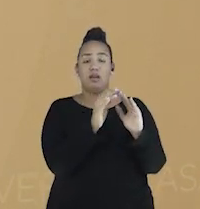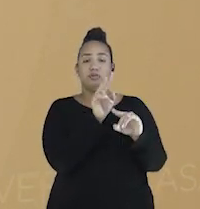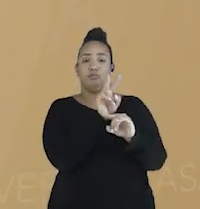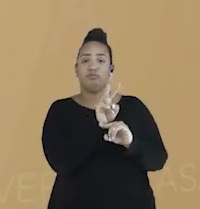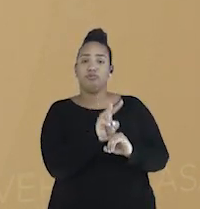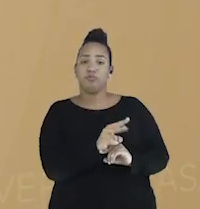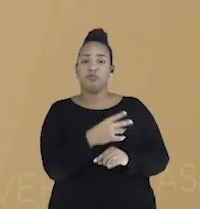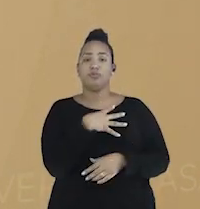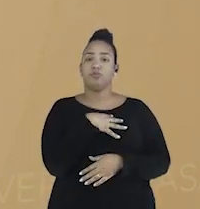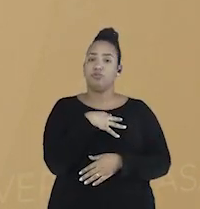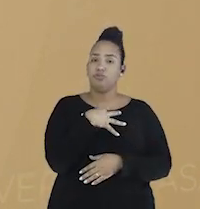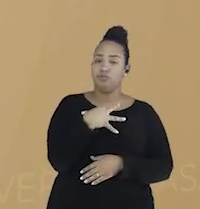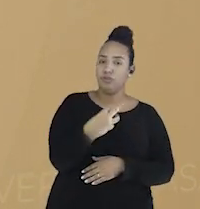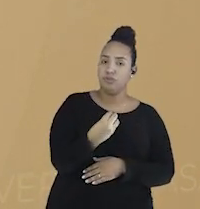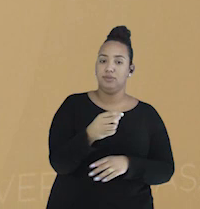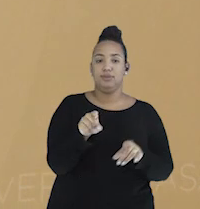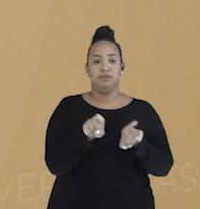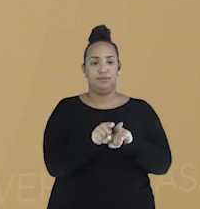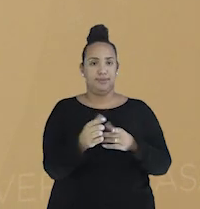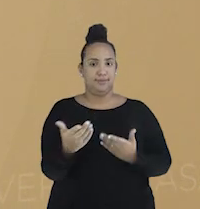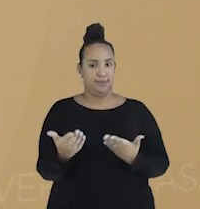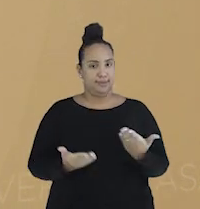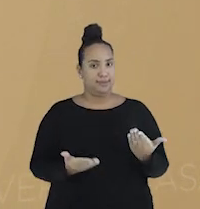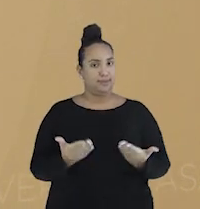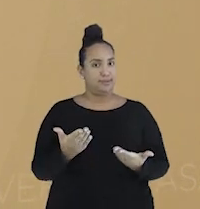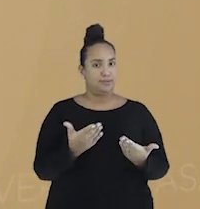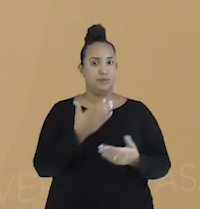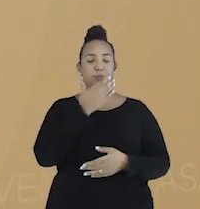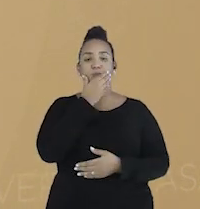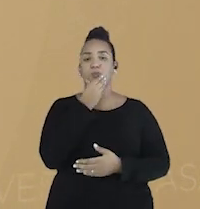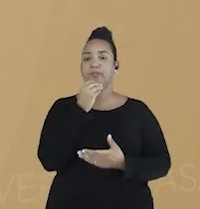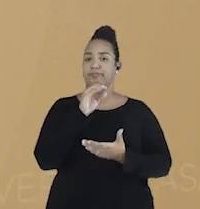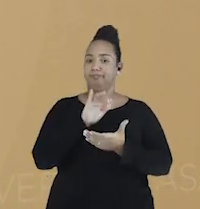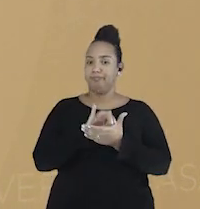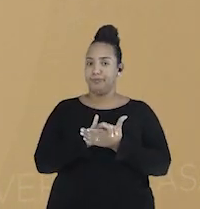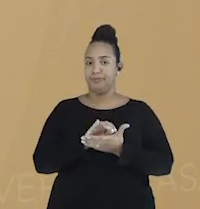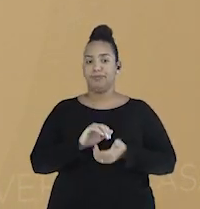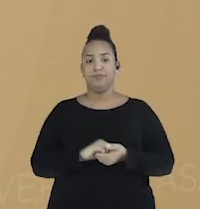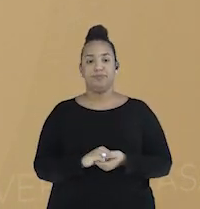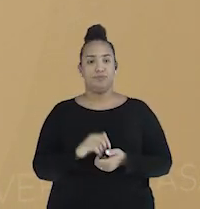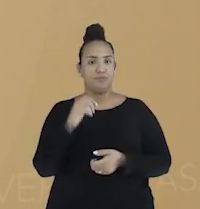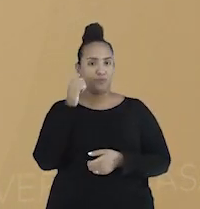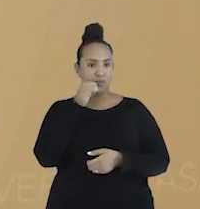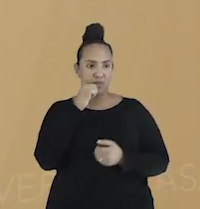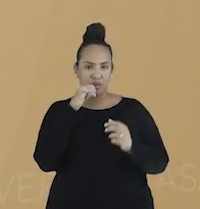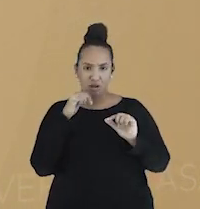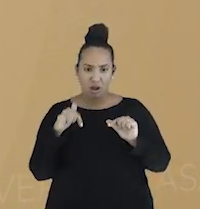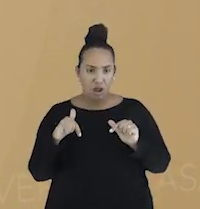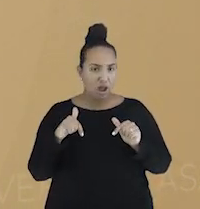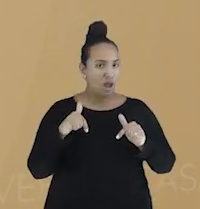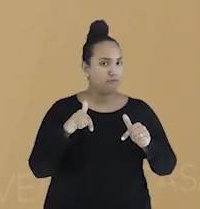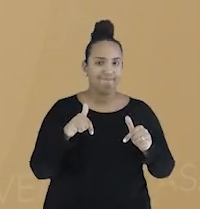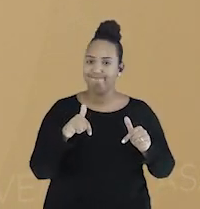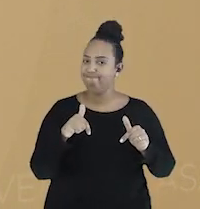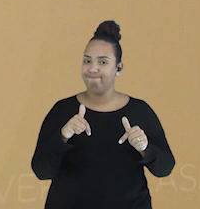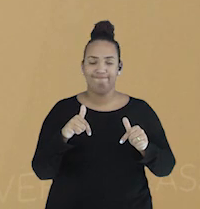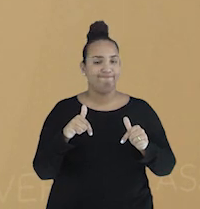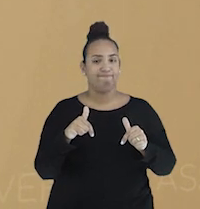casa, dos filhos e de serem servas dos maridos. Elas não tinham voz ativa e